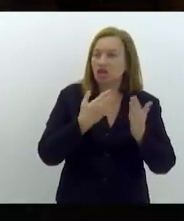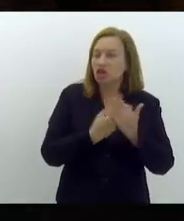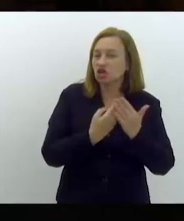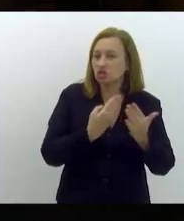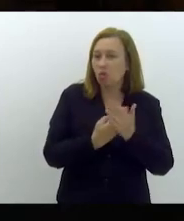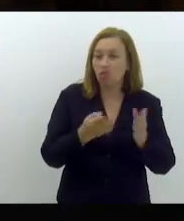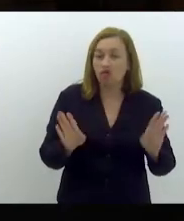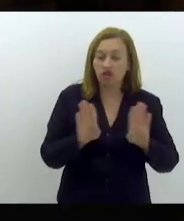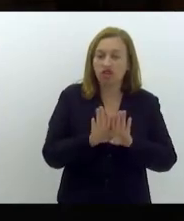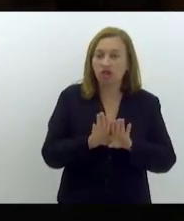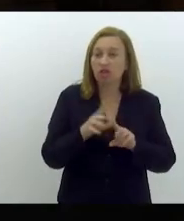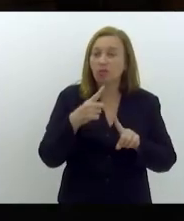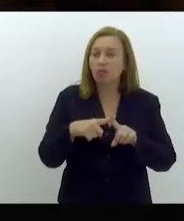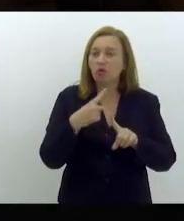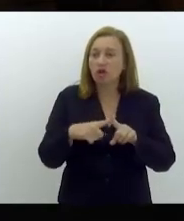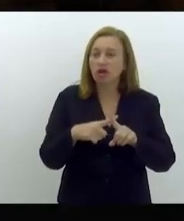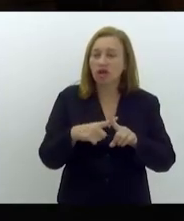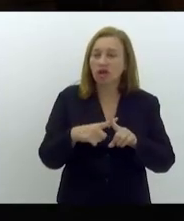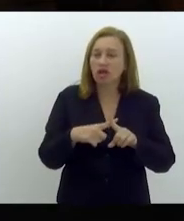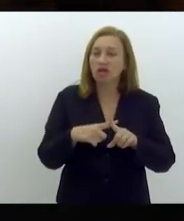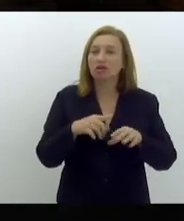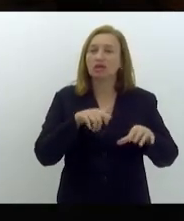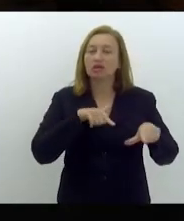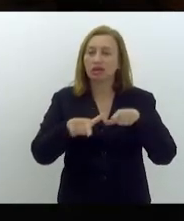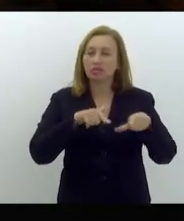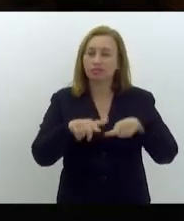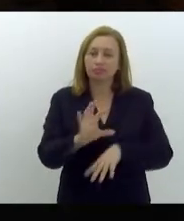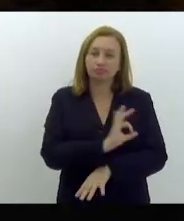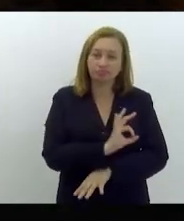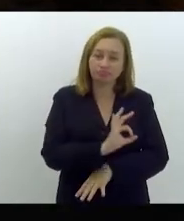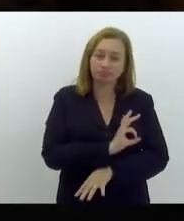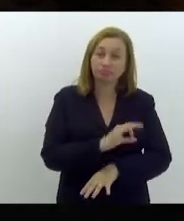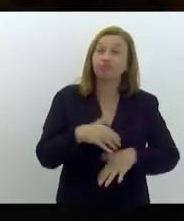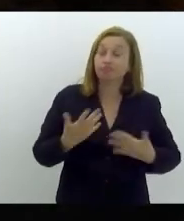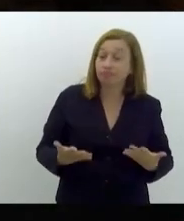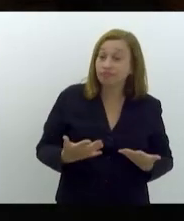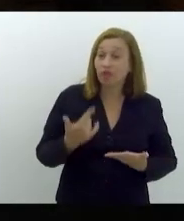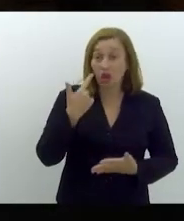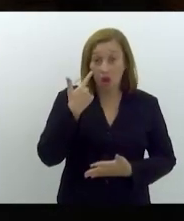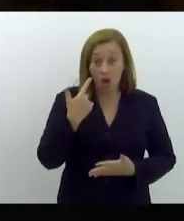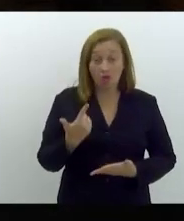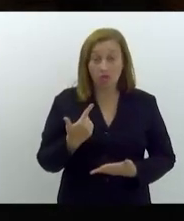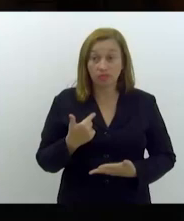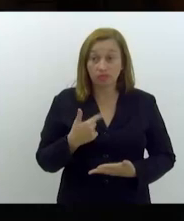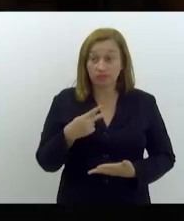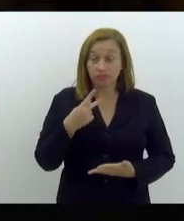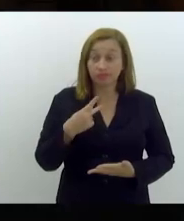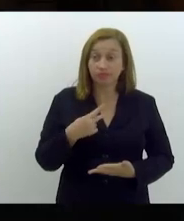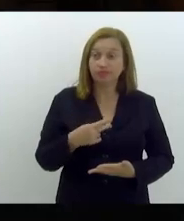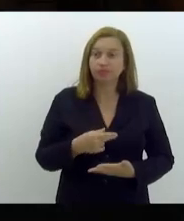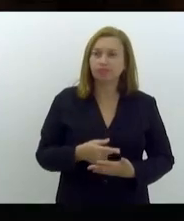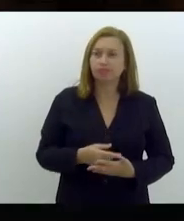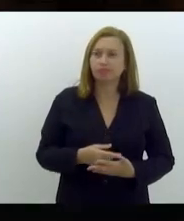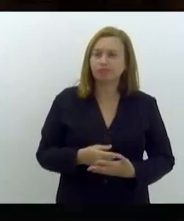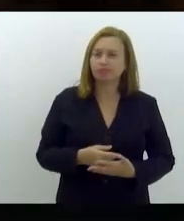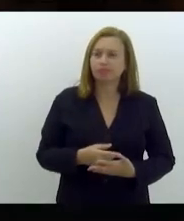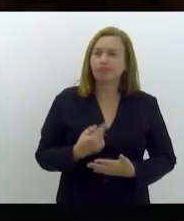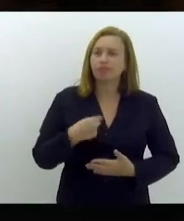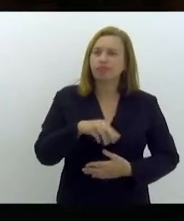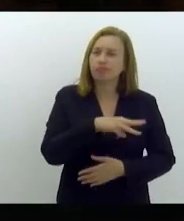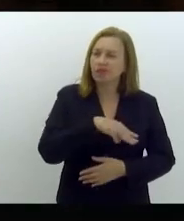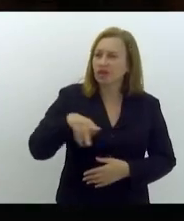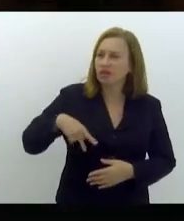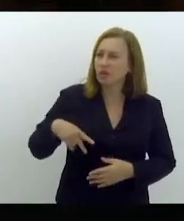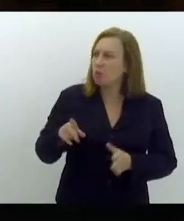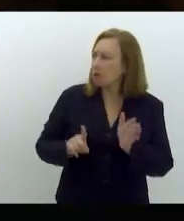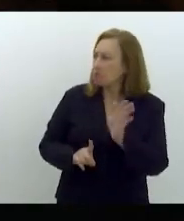por operações policiais Ou seja eu fiz inclusive ao Ministério Público